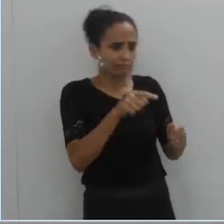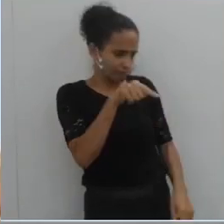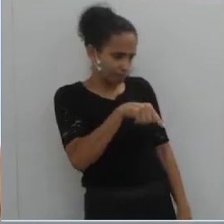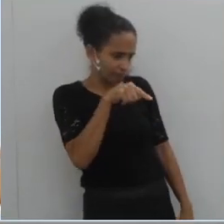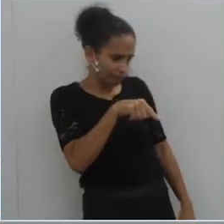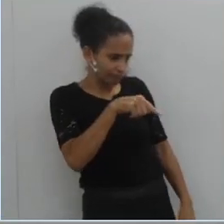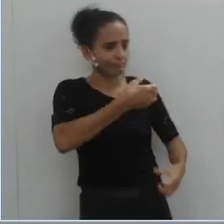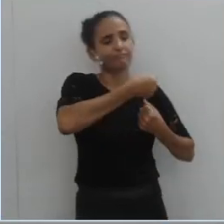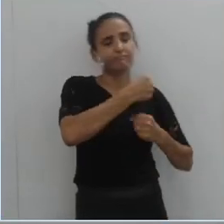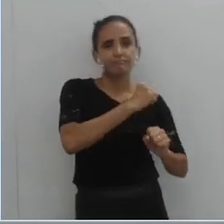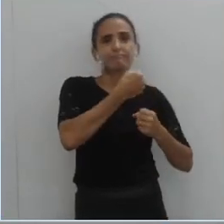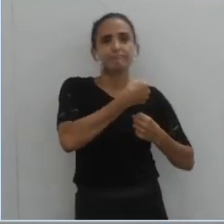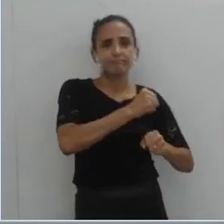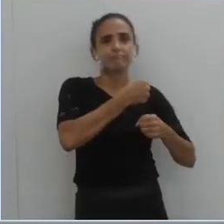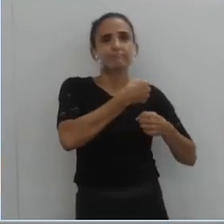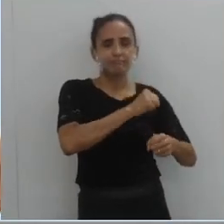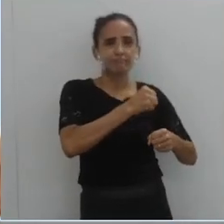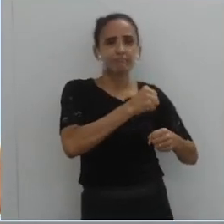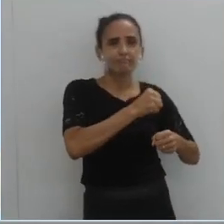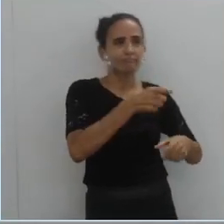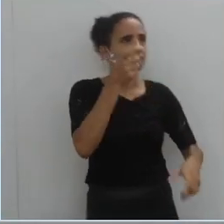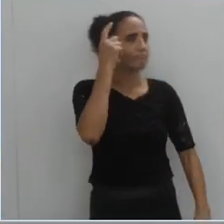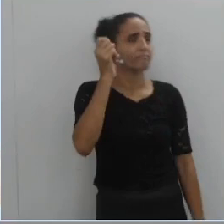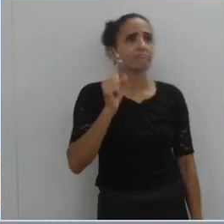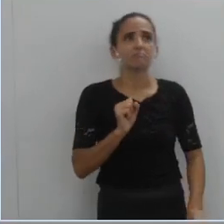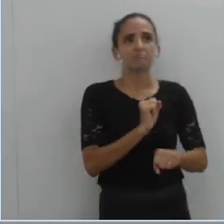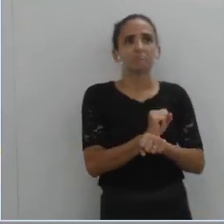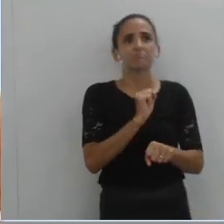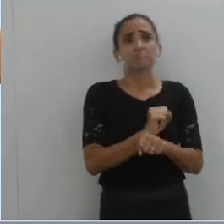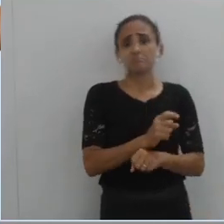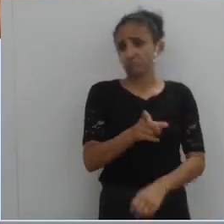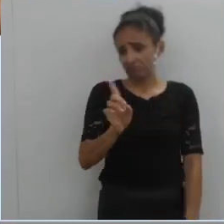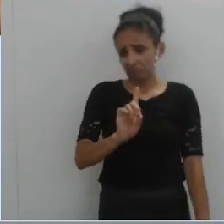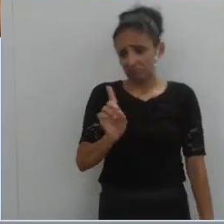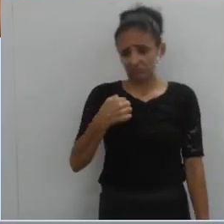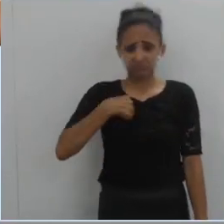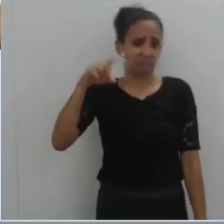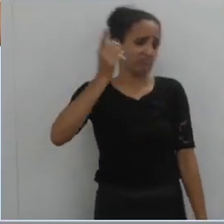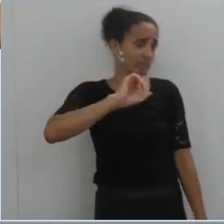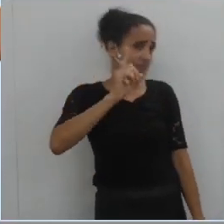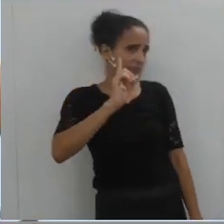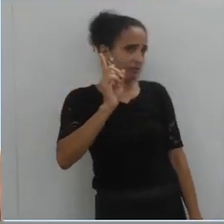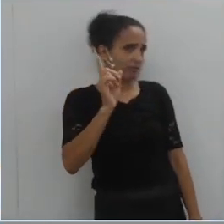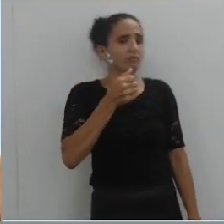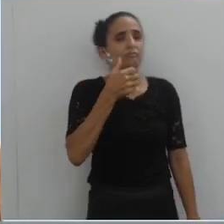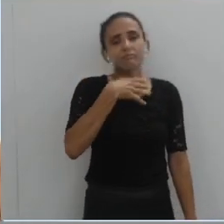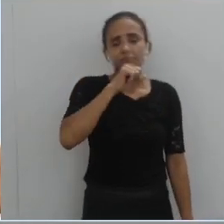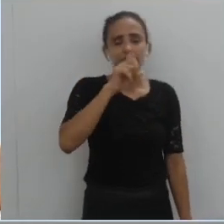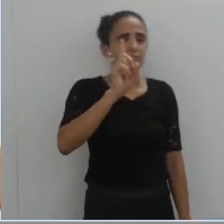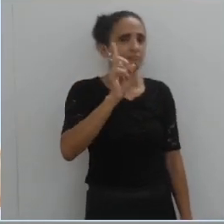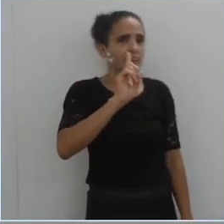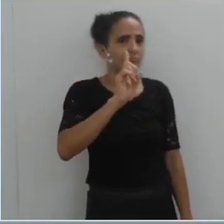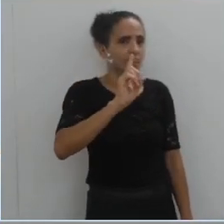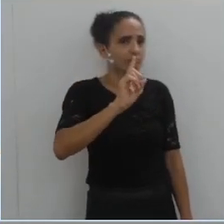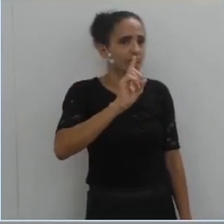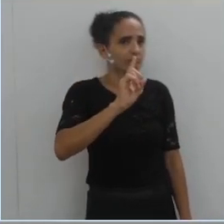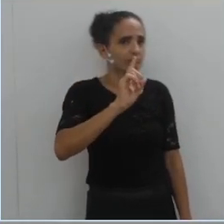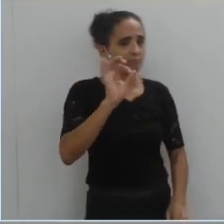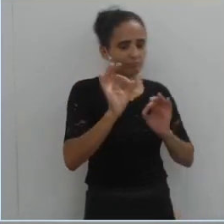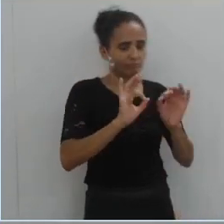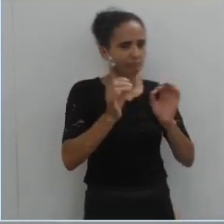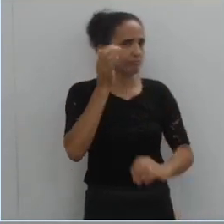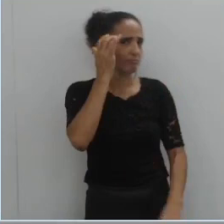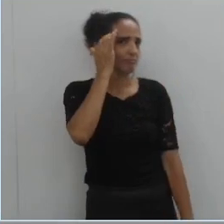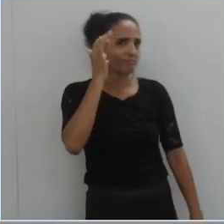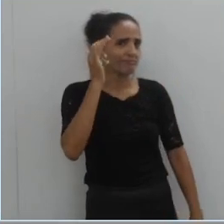limpar. Você não tinha que esperar naquele tempo lá em Roma, dizendo, essa quando o papai chegar. Não. Né? Já